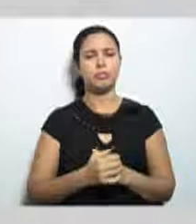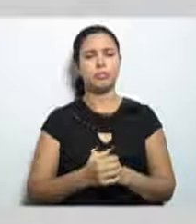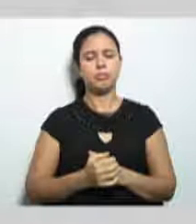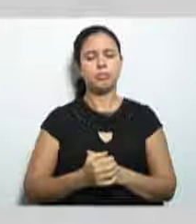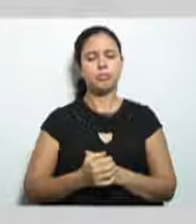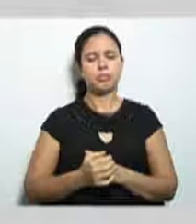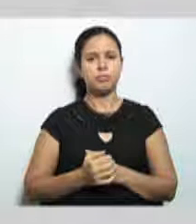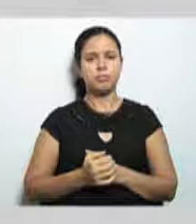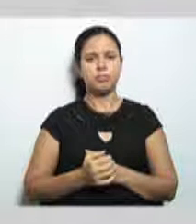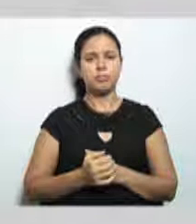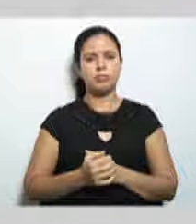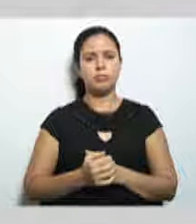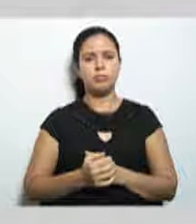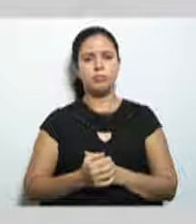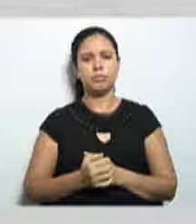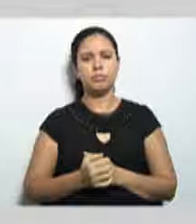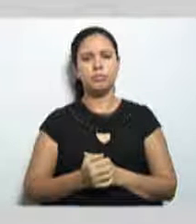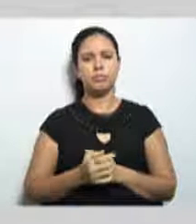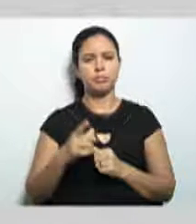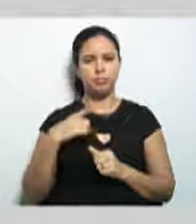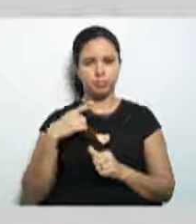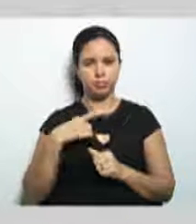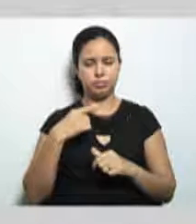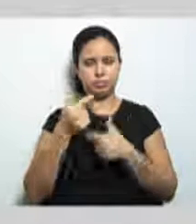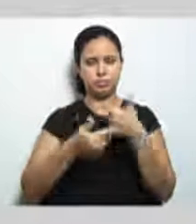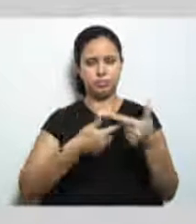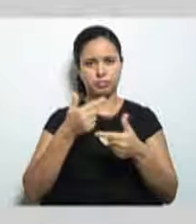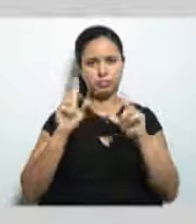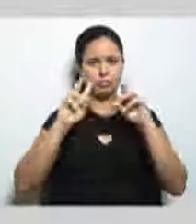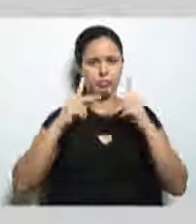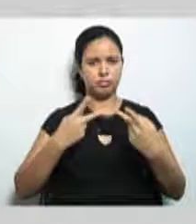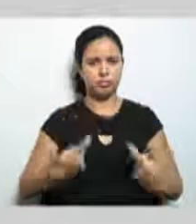aqui que o trabalho humano dá valor aos bens